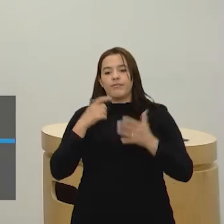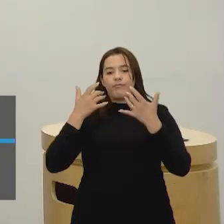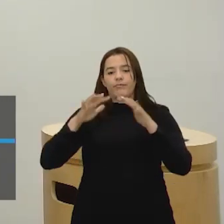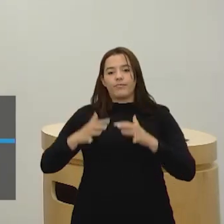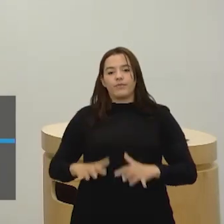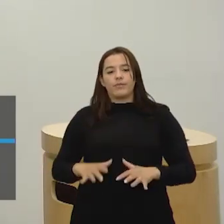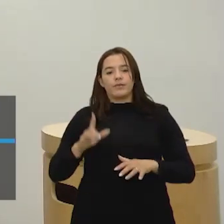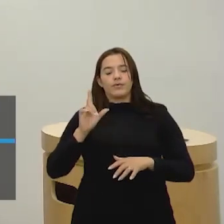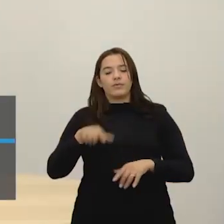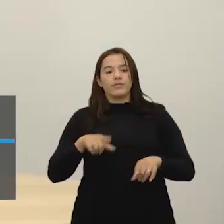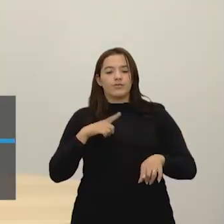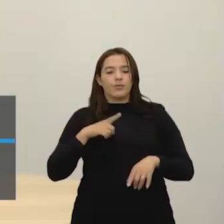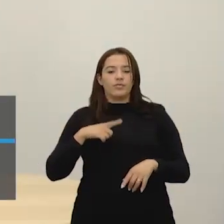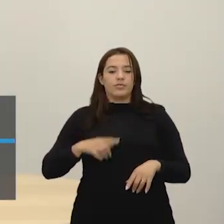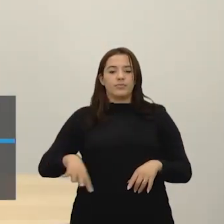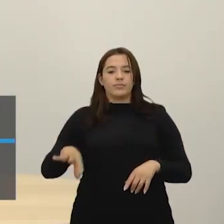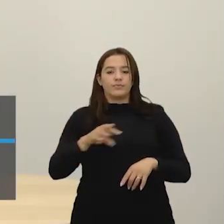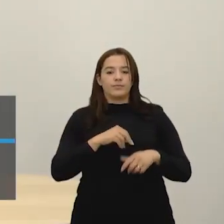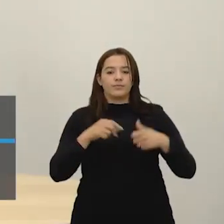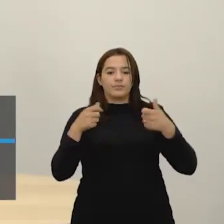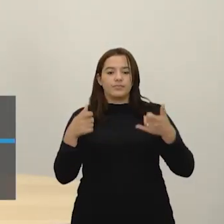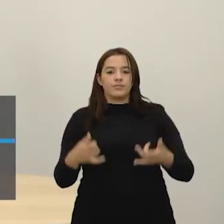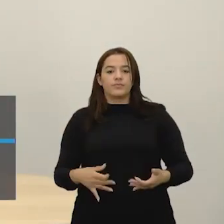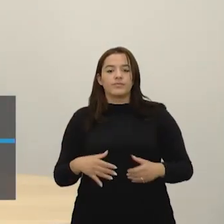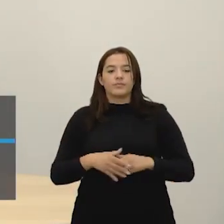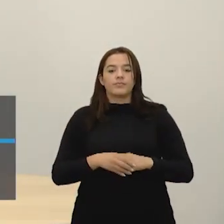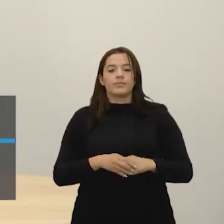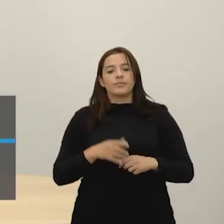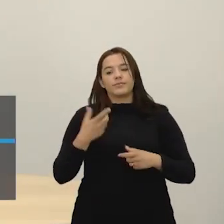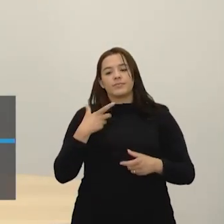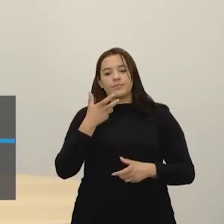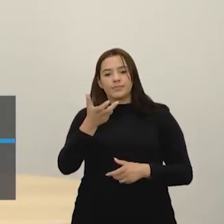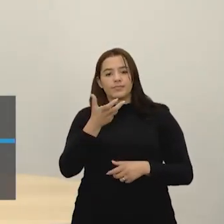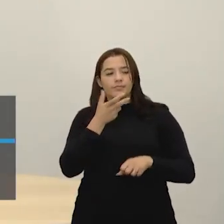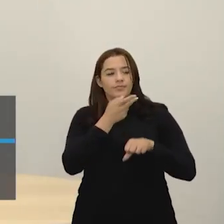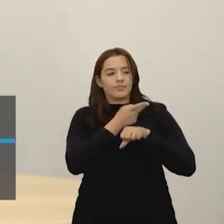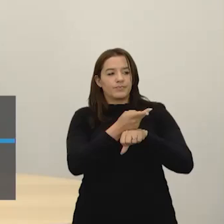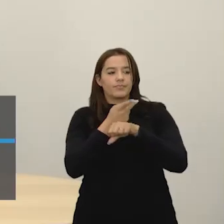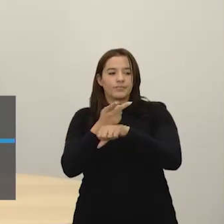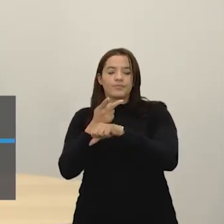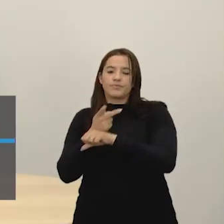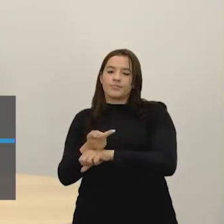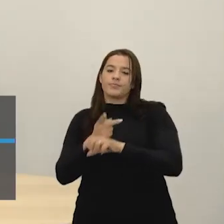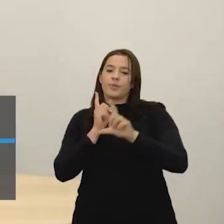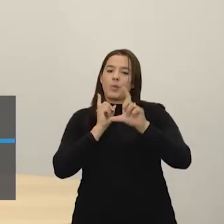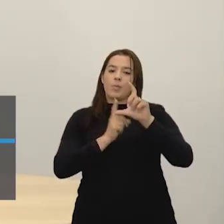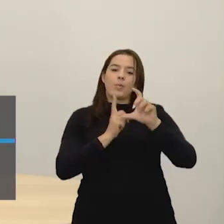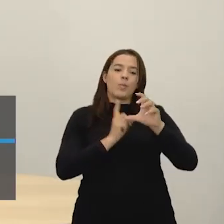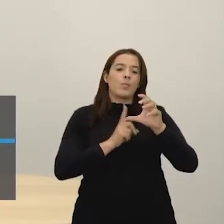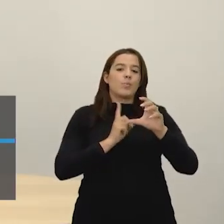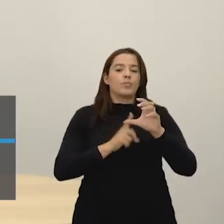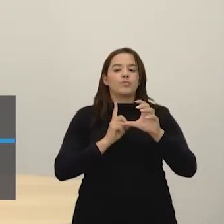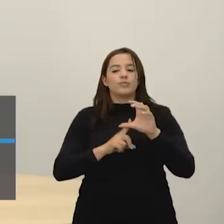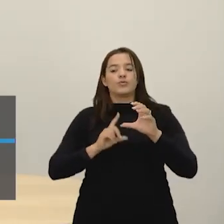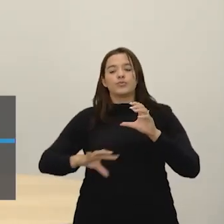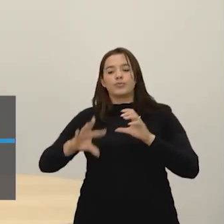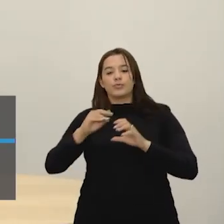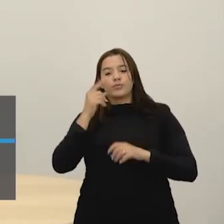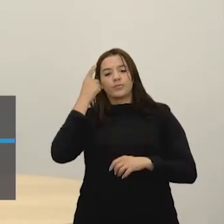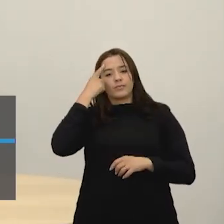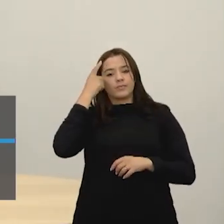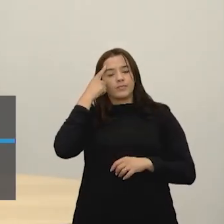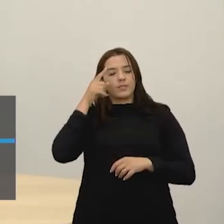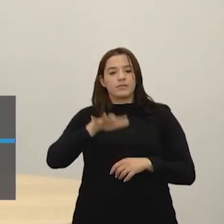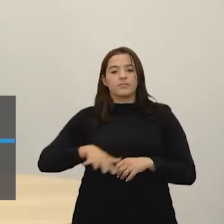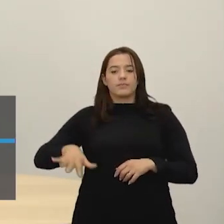de comunismo, não é isso? E se inaugura uma espécie de caça às bruxas a todos aqueles que pensam ligeiramente diferente do que o regime